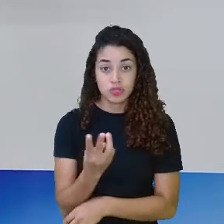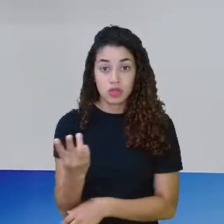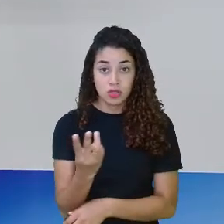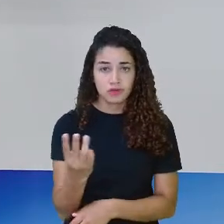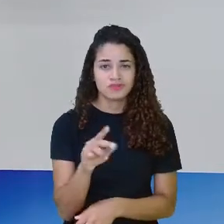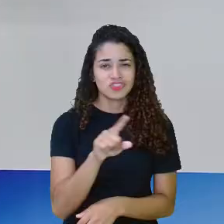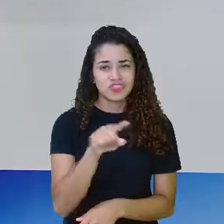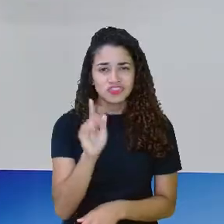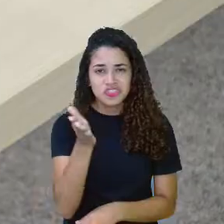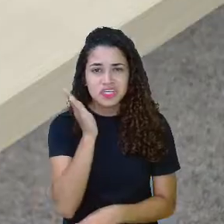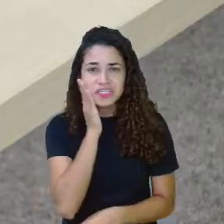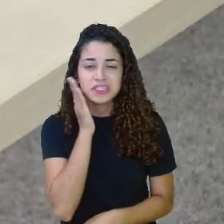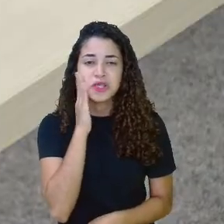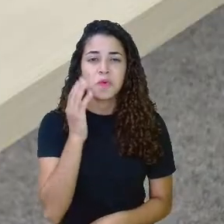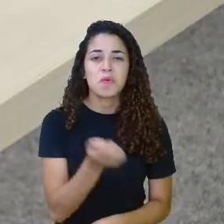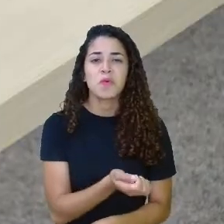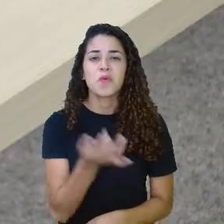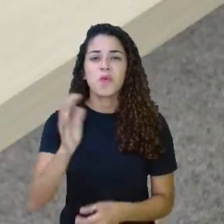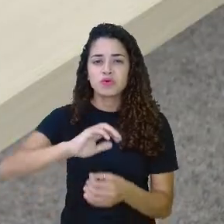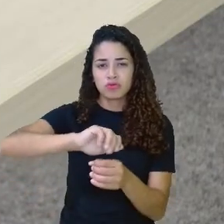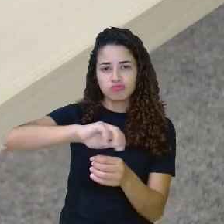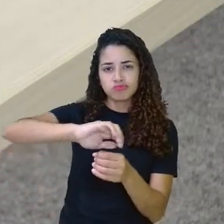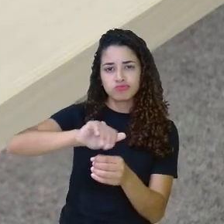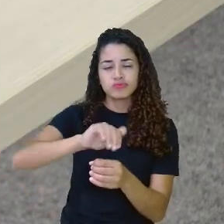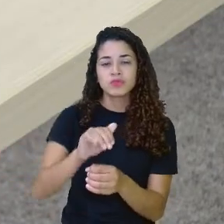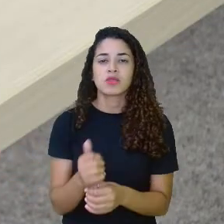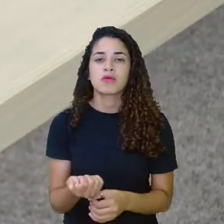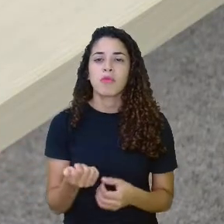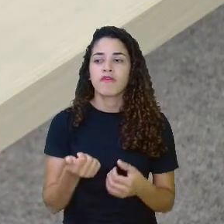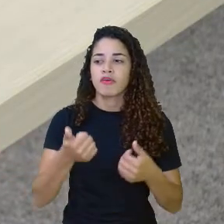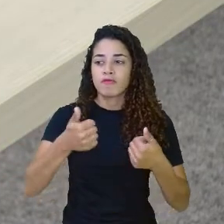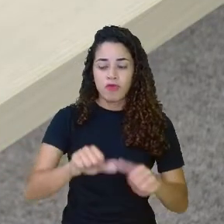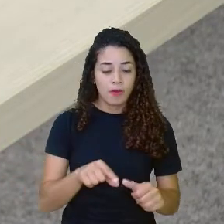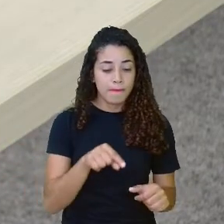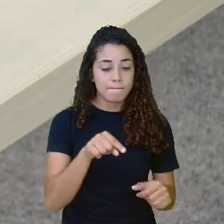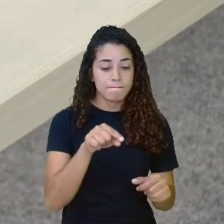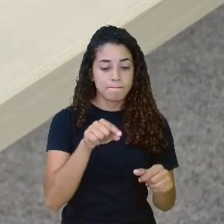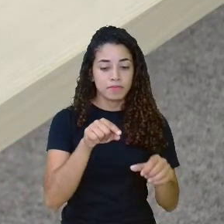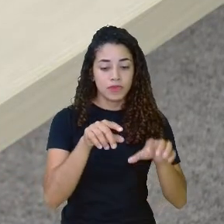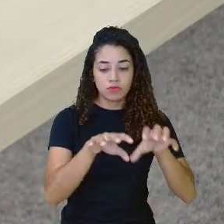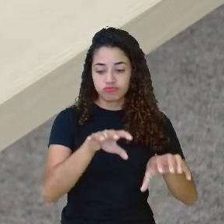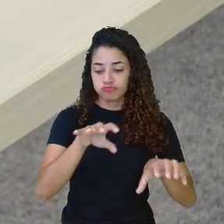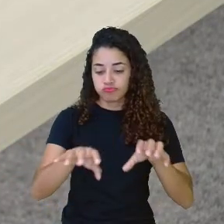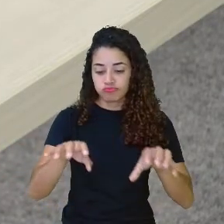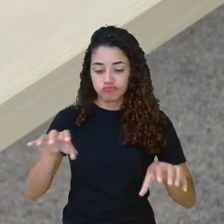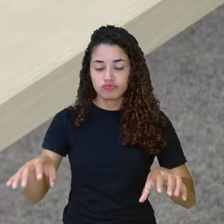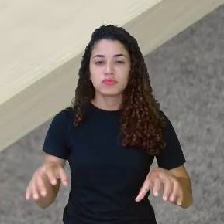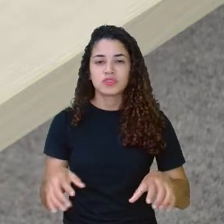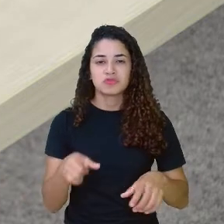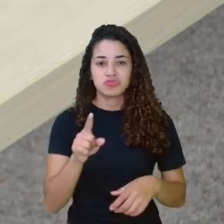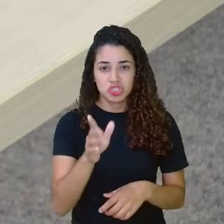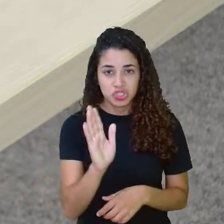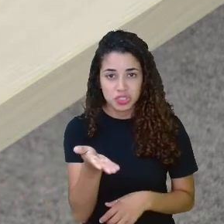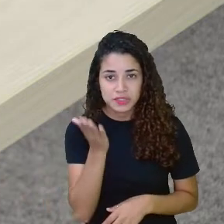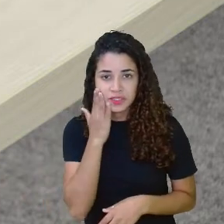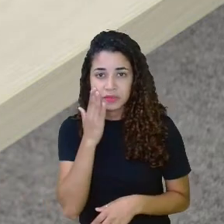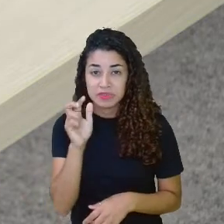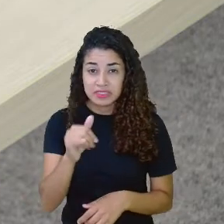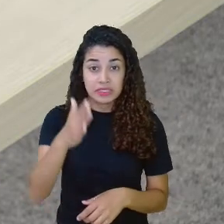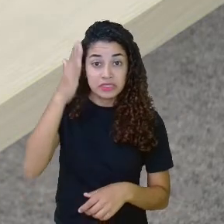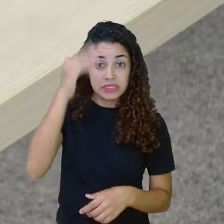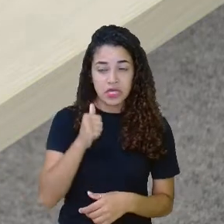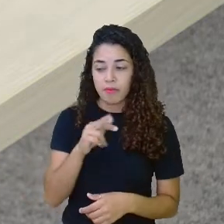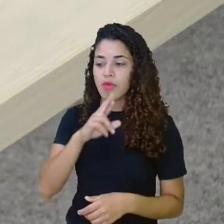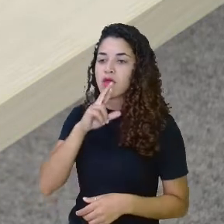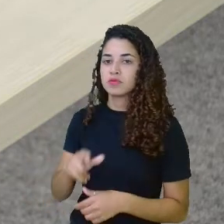já sabe quantas tampinhas vai ficar em cada parte dessa? Se souber, vai dizendo aí para a professora